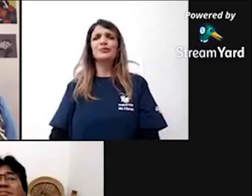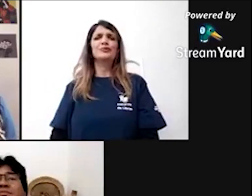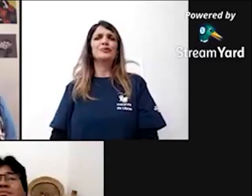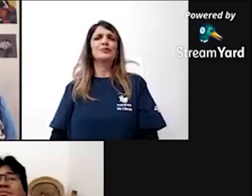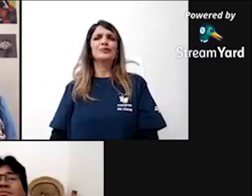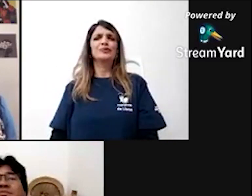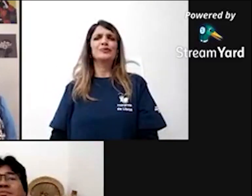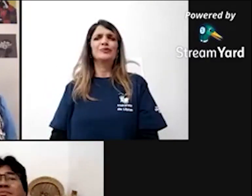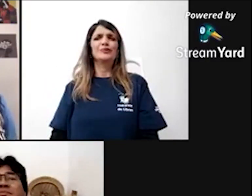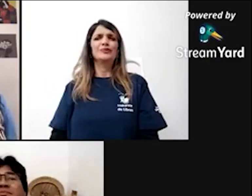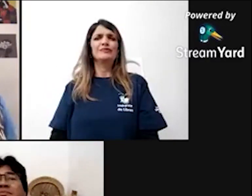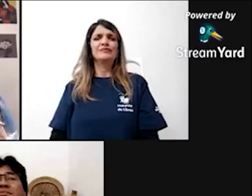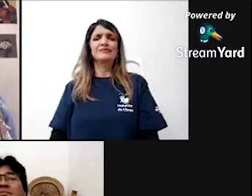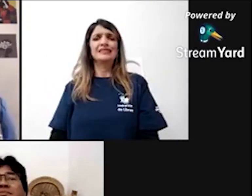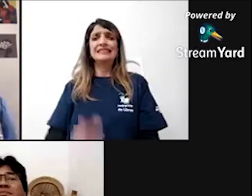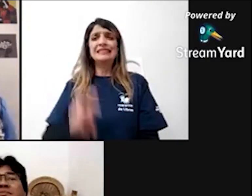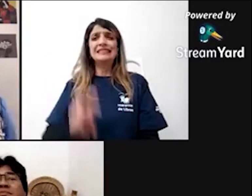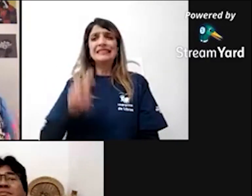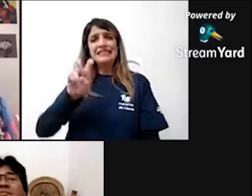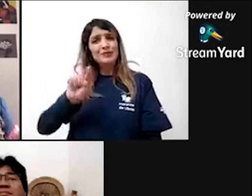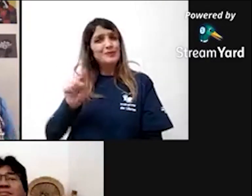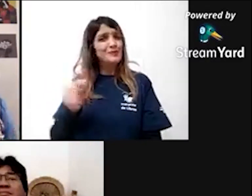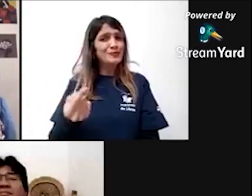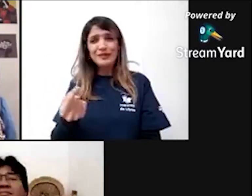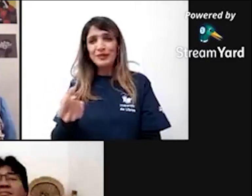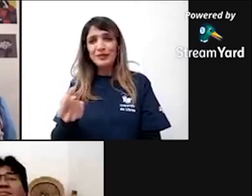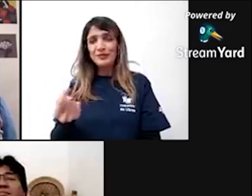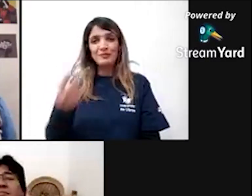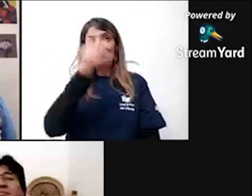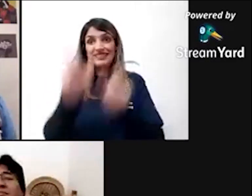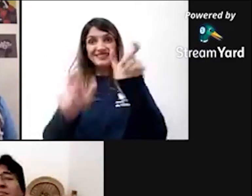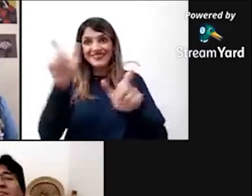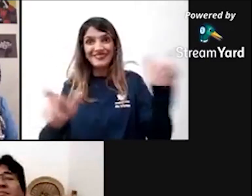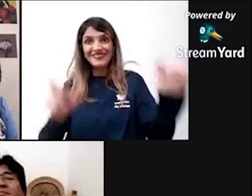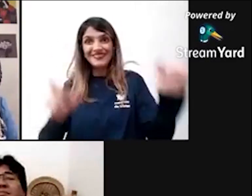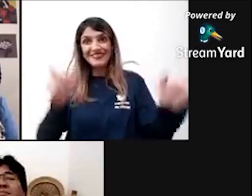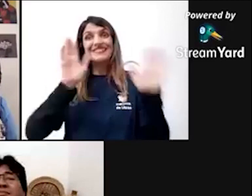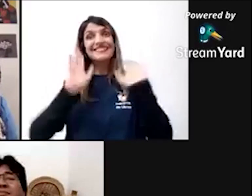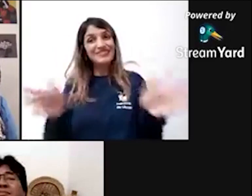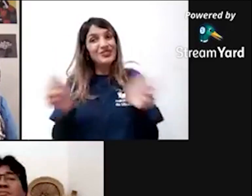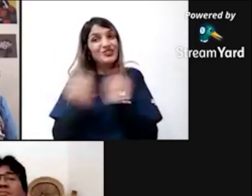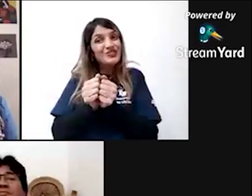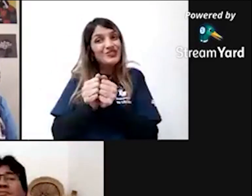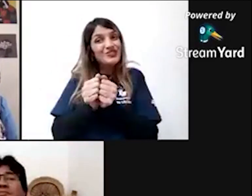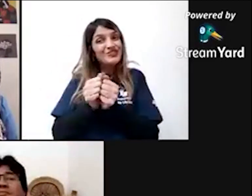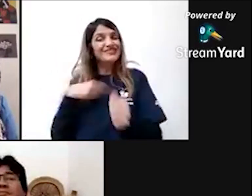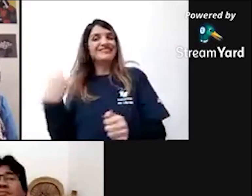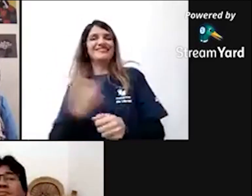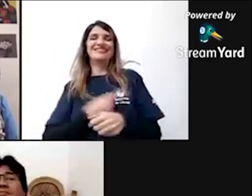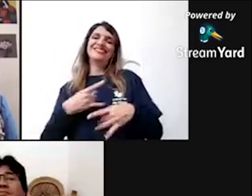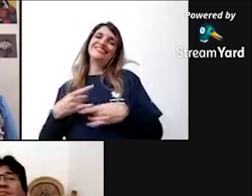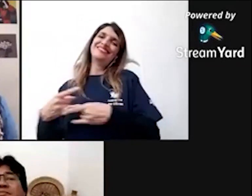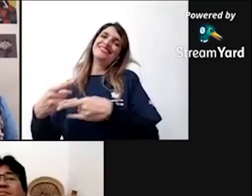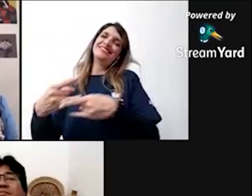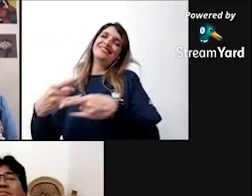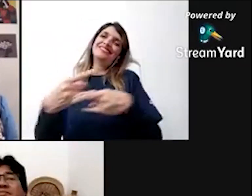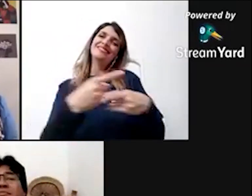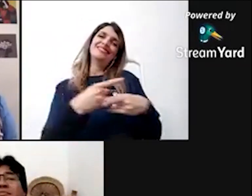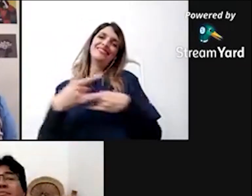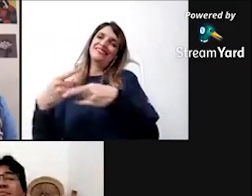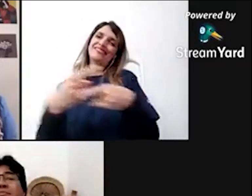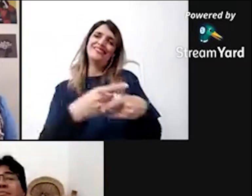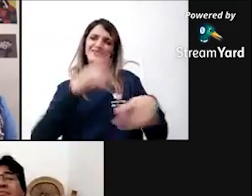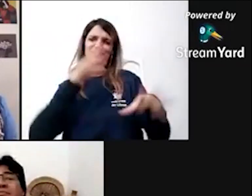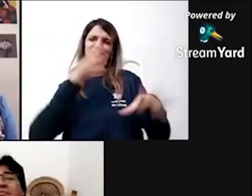mil pessoas, mais de 5 mil pessoas que estiveram hoje com a gente nessa tarde,